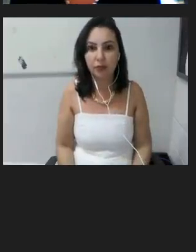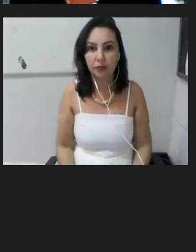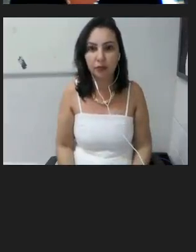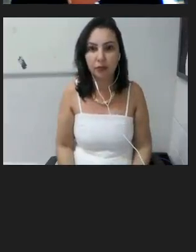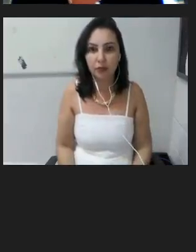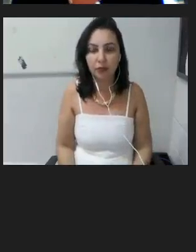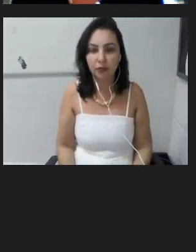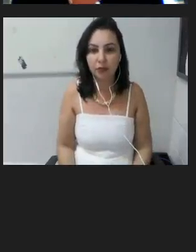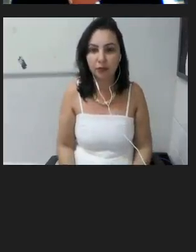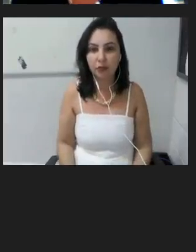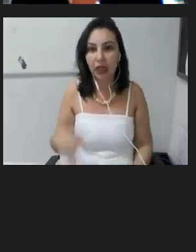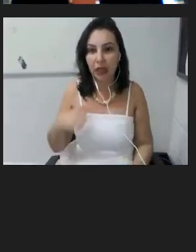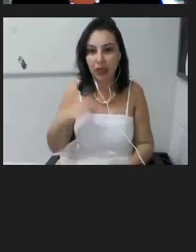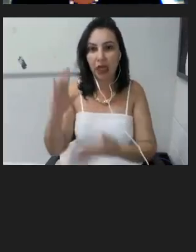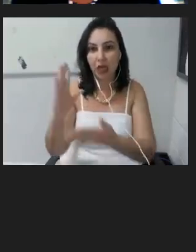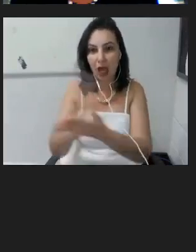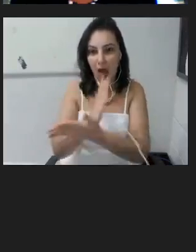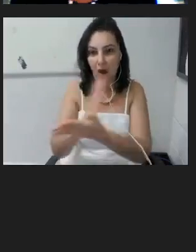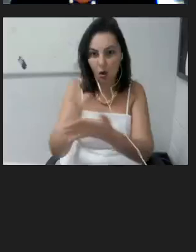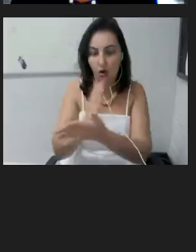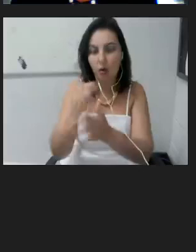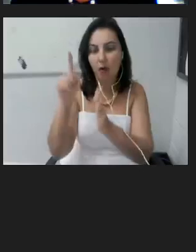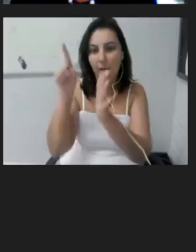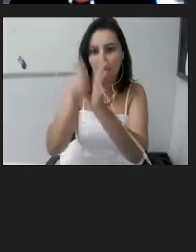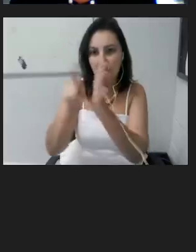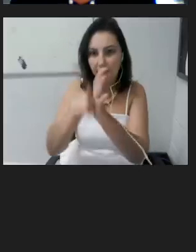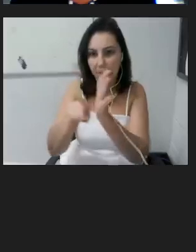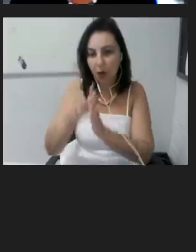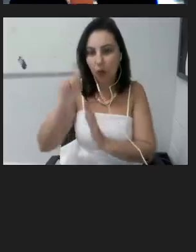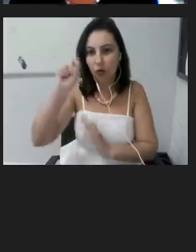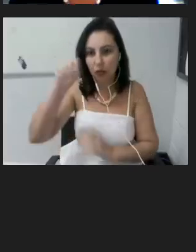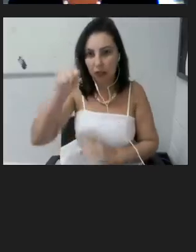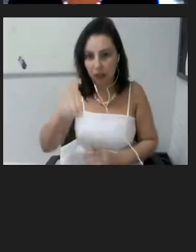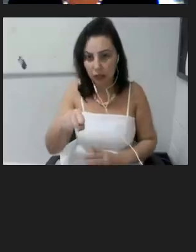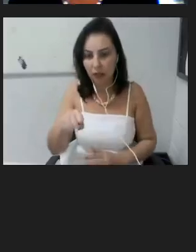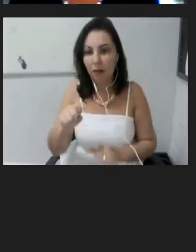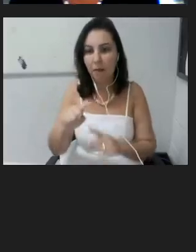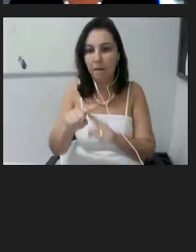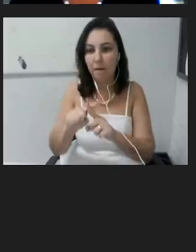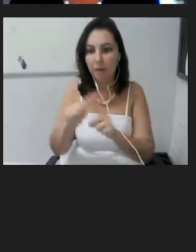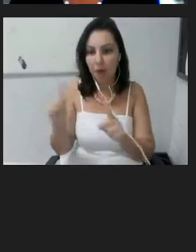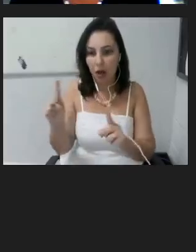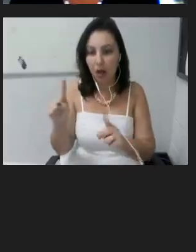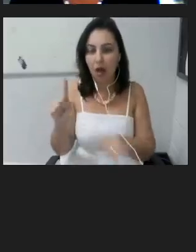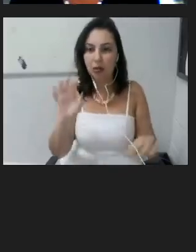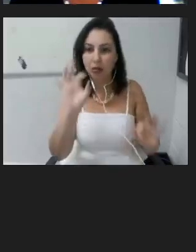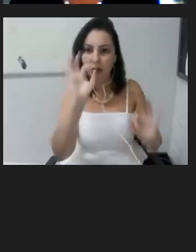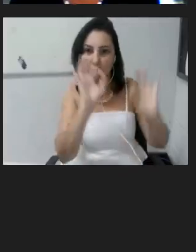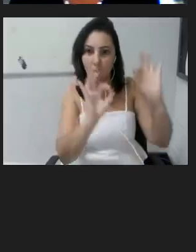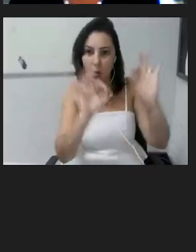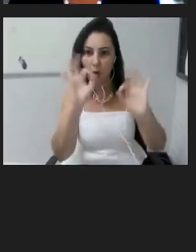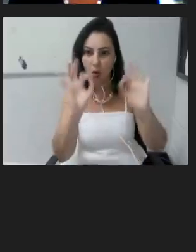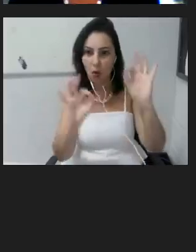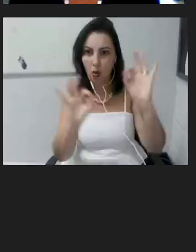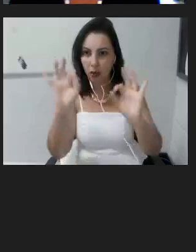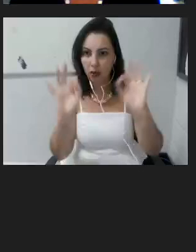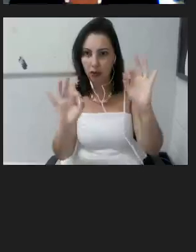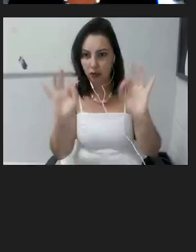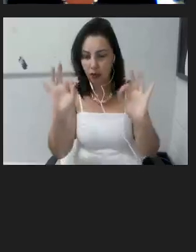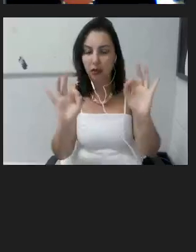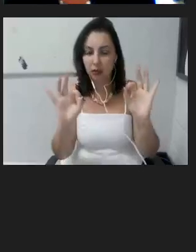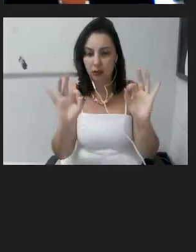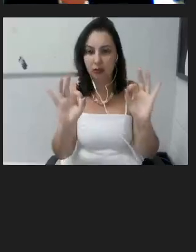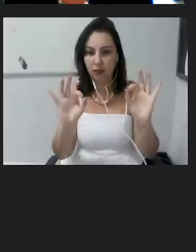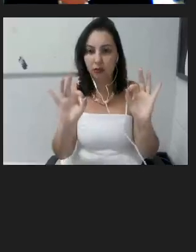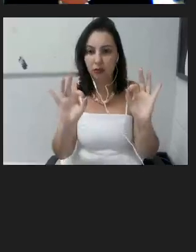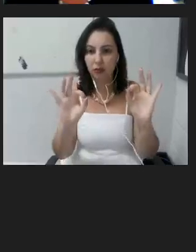Tatiana, tem algumas perguntas aqui já, mas a gente está organizando aqui. Ah, então